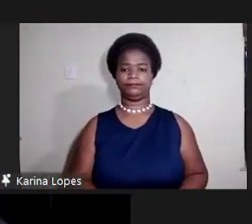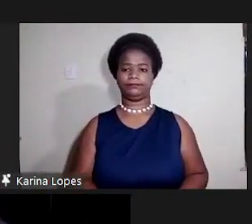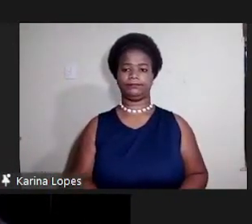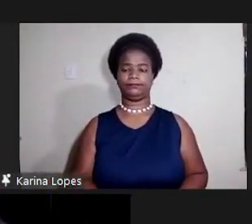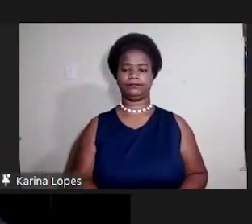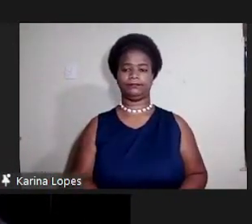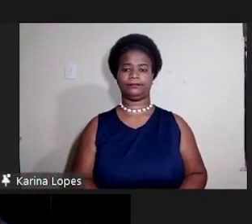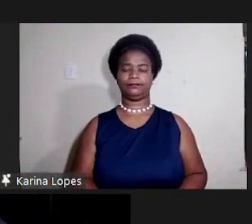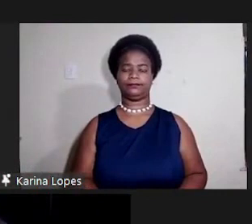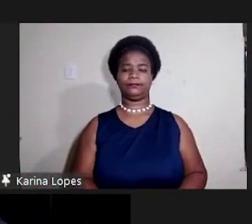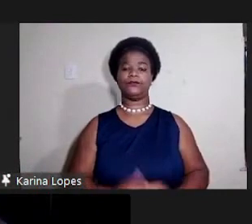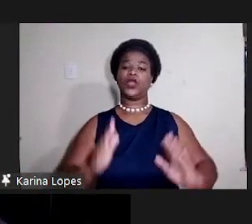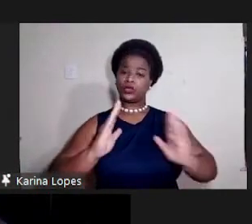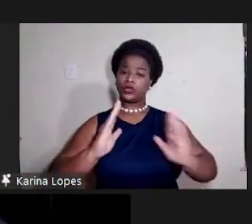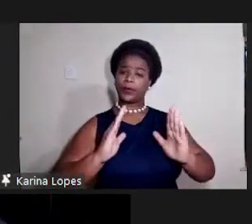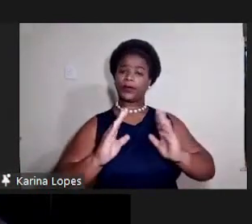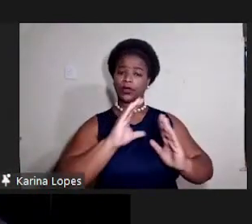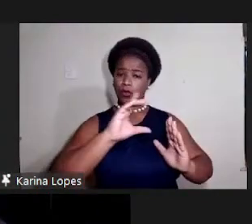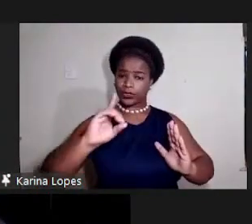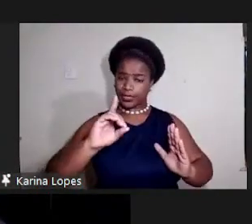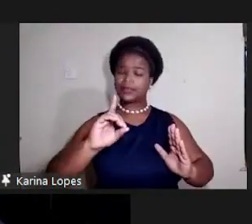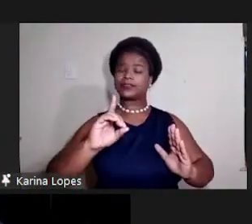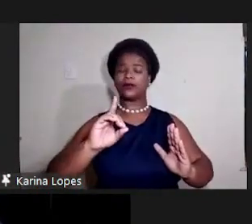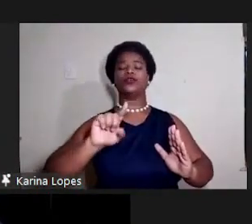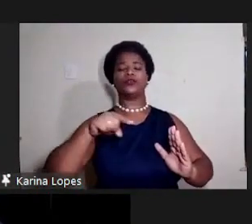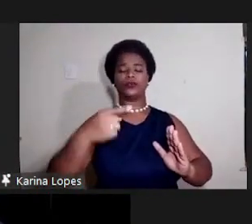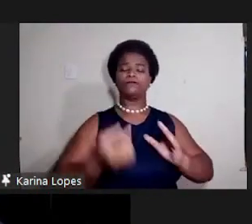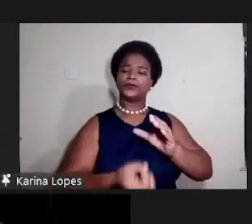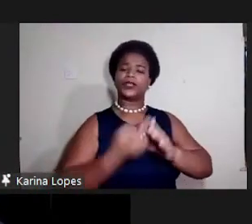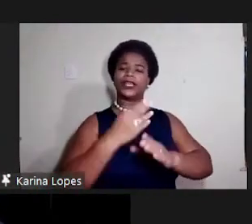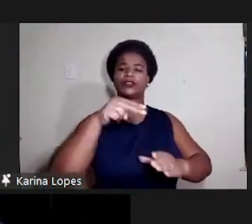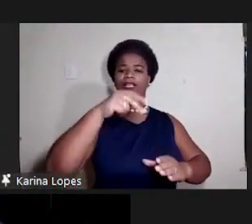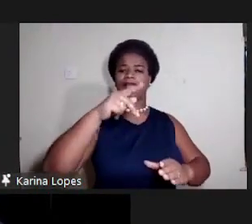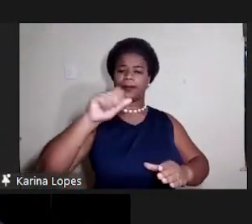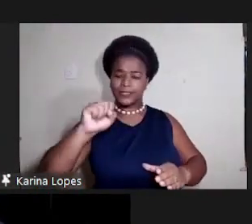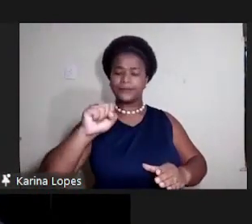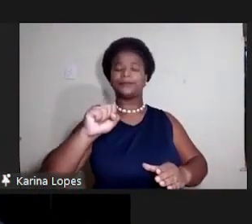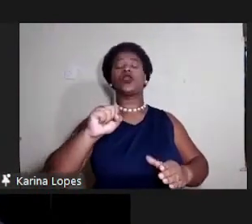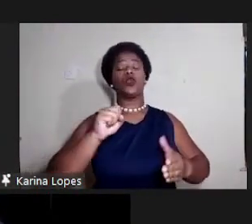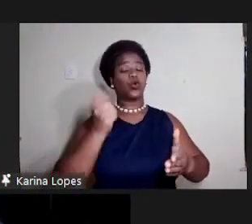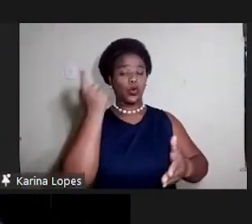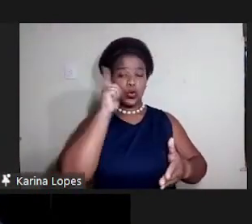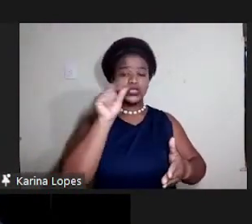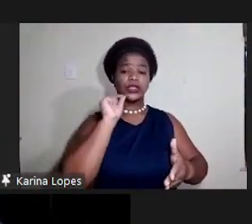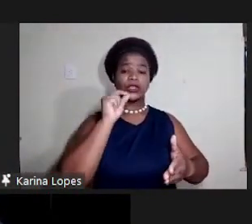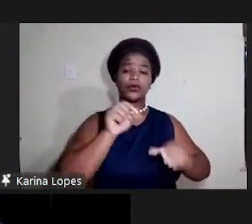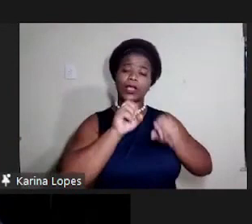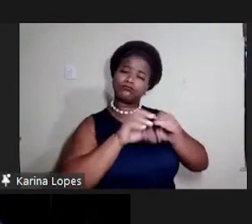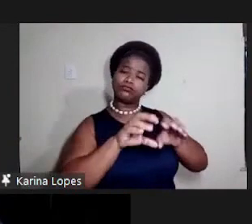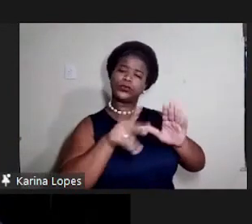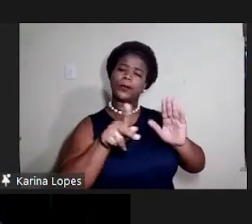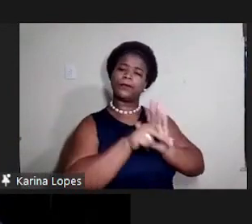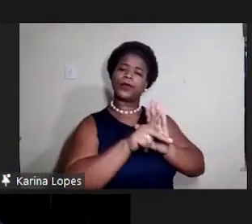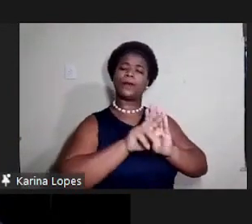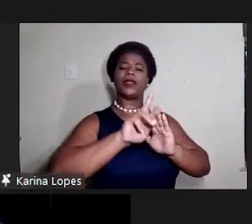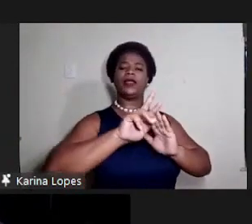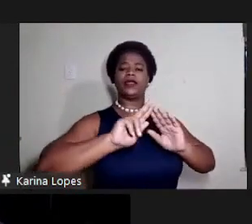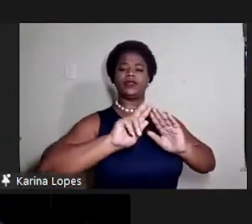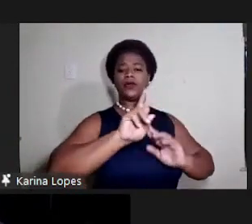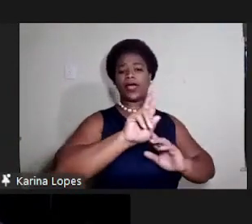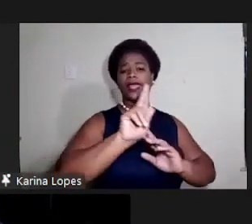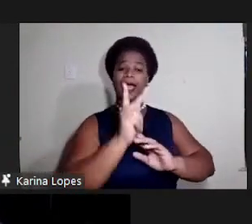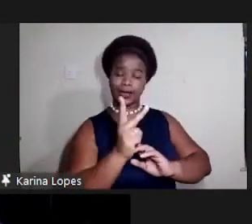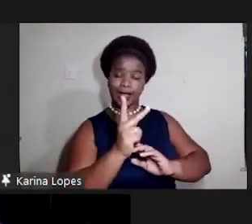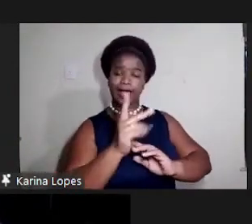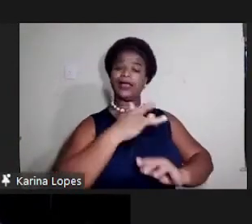Durante sua coordenação, o então recém-criado NATS conseguiu promover capacitações para recursos humanos em saúde da família, gestão,